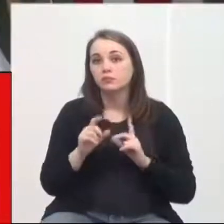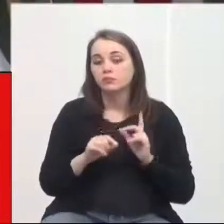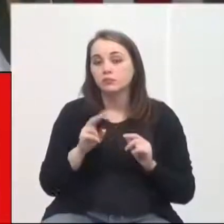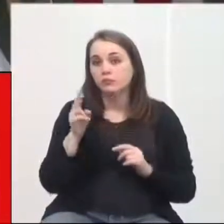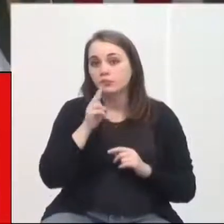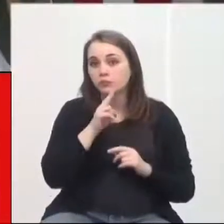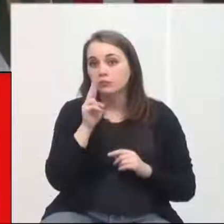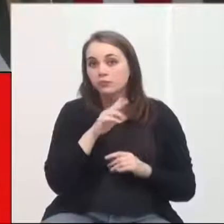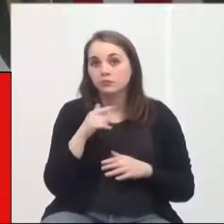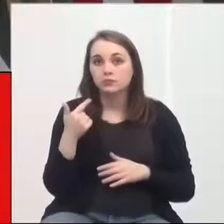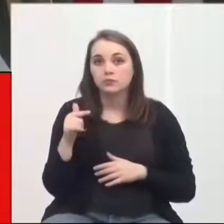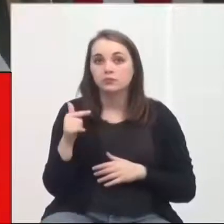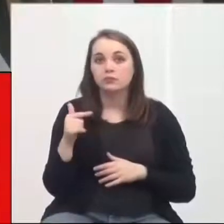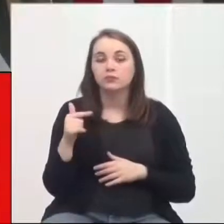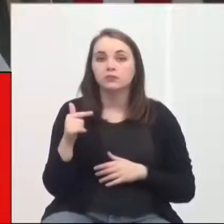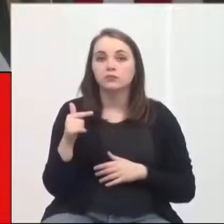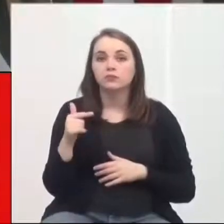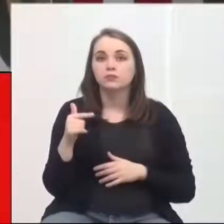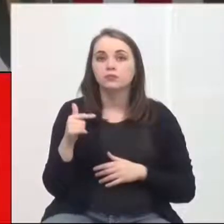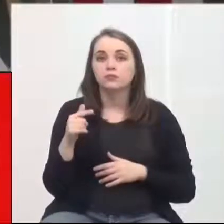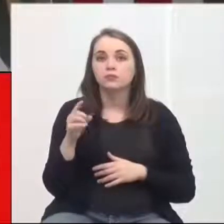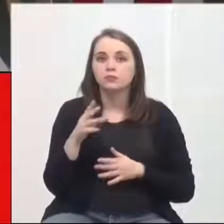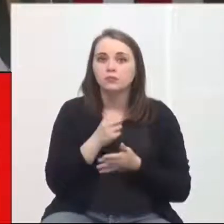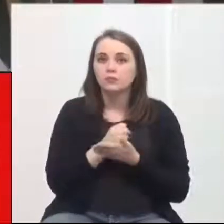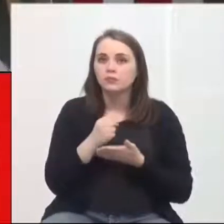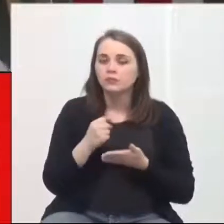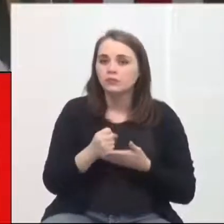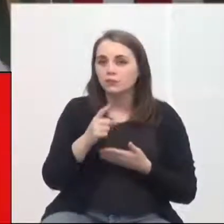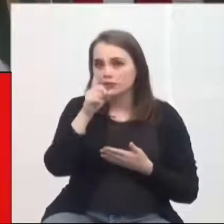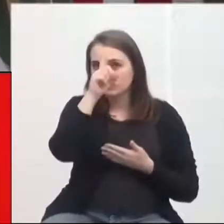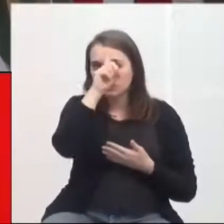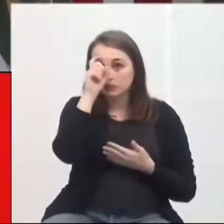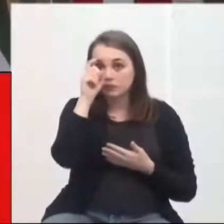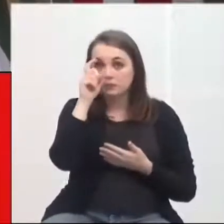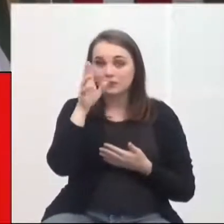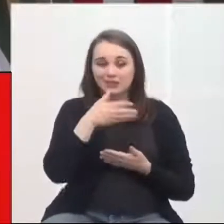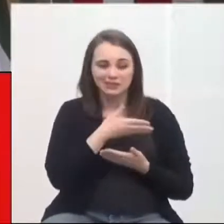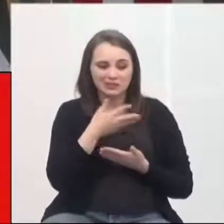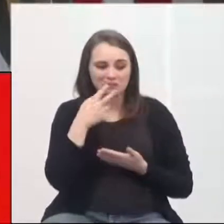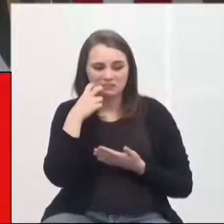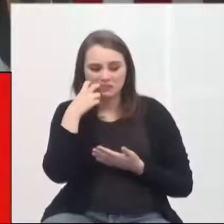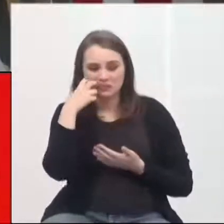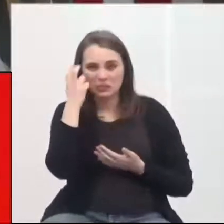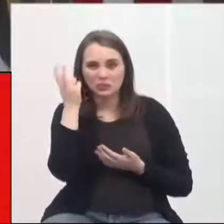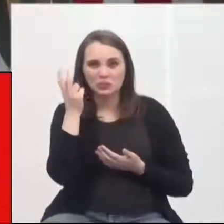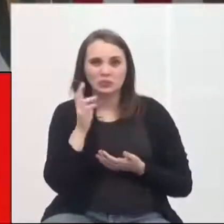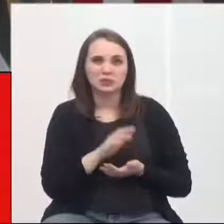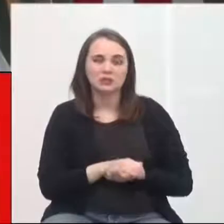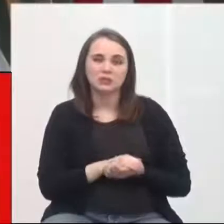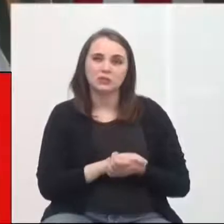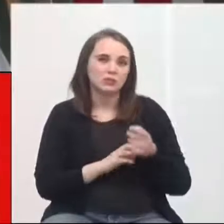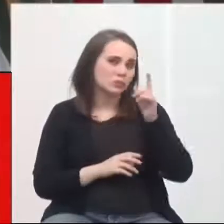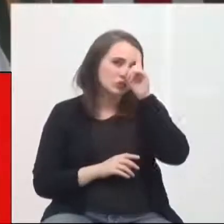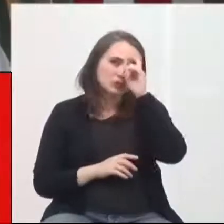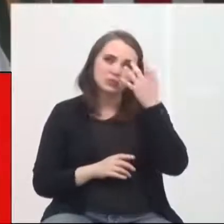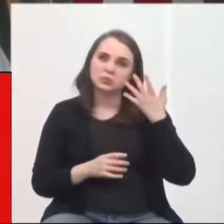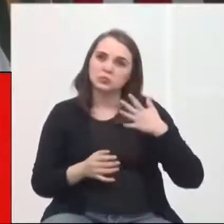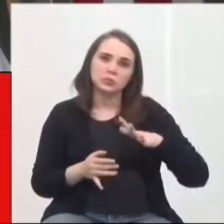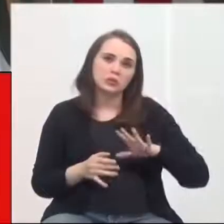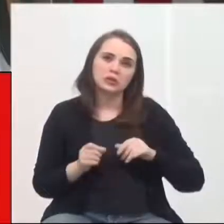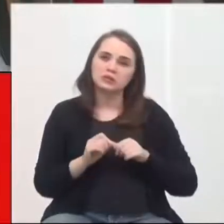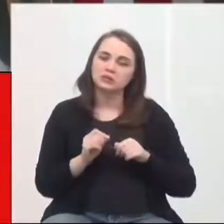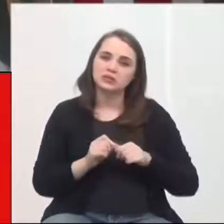imediato. E apenas os contratos dos hospitais, que é uma vergonha. Os hospitais não querem